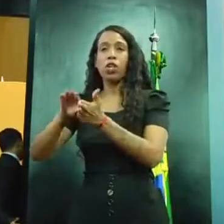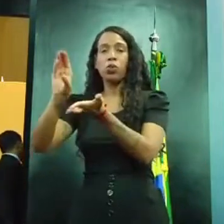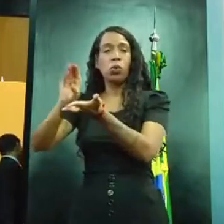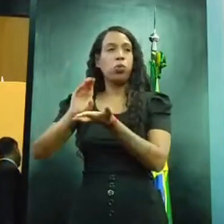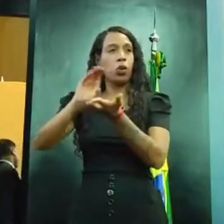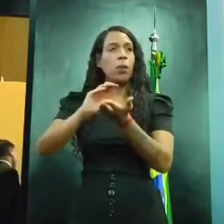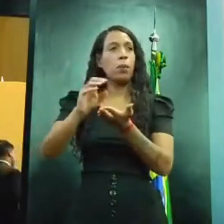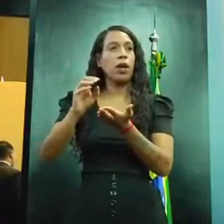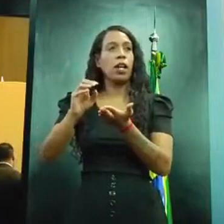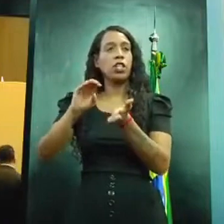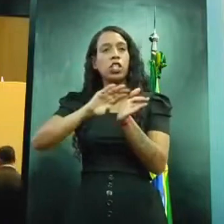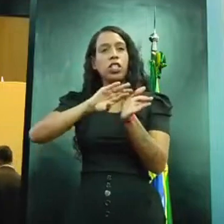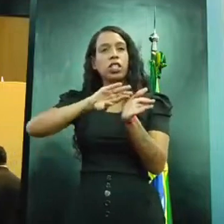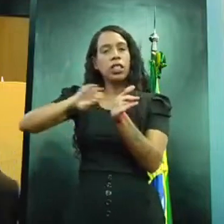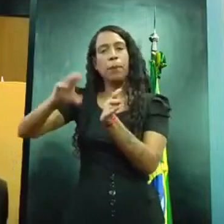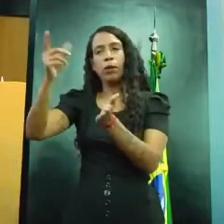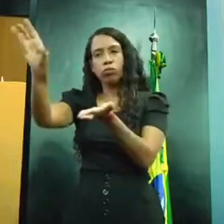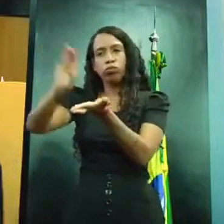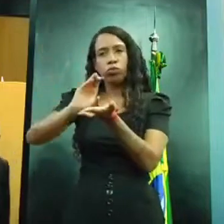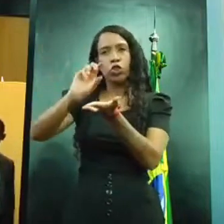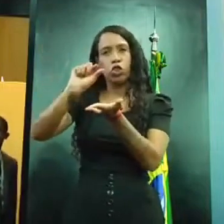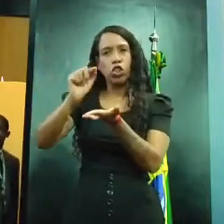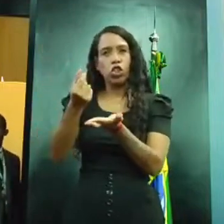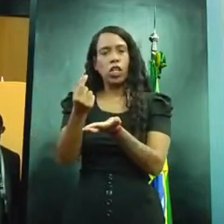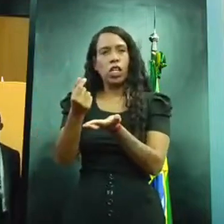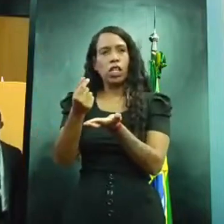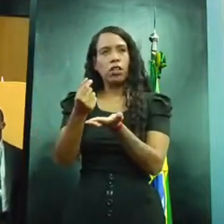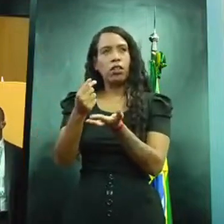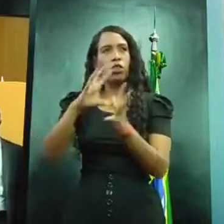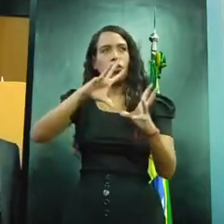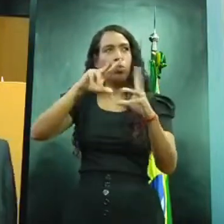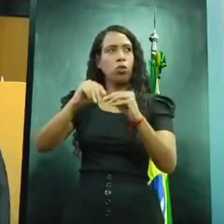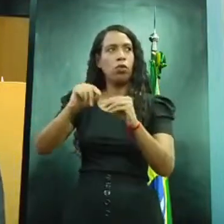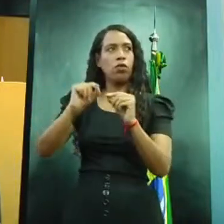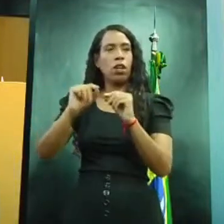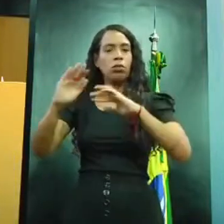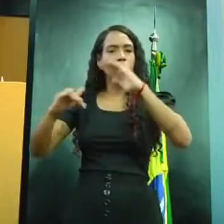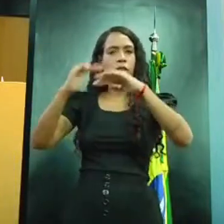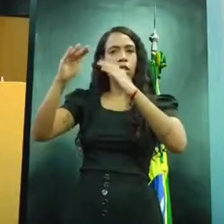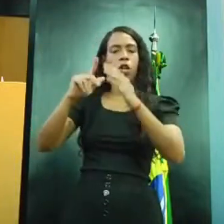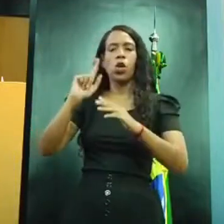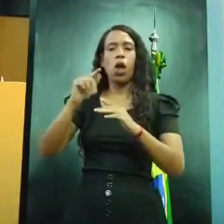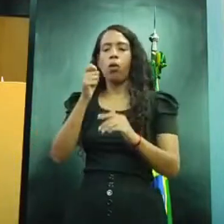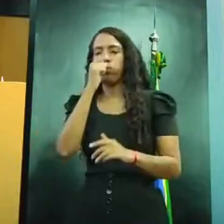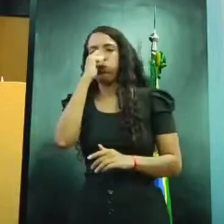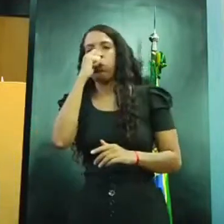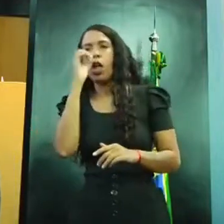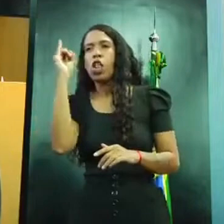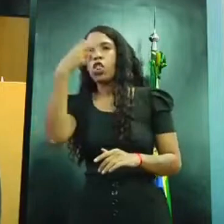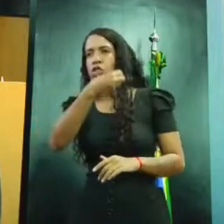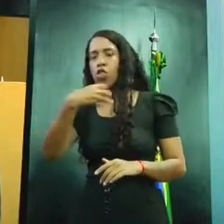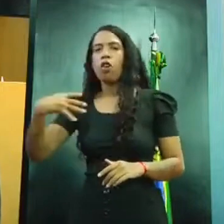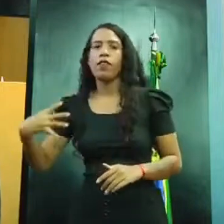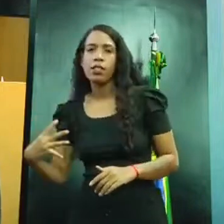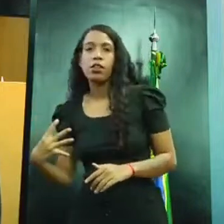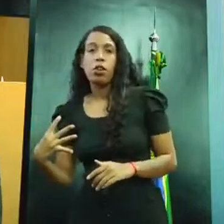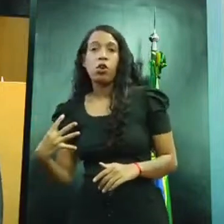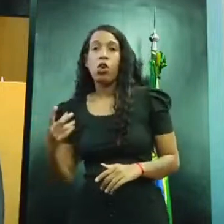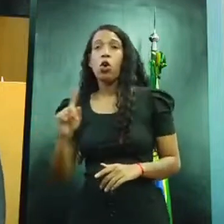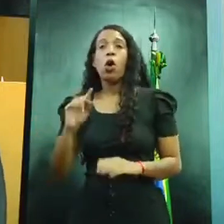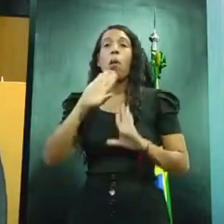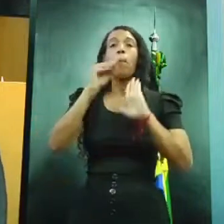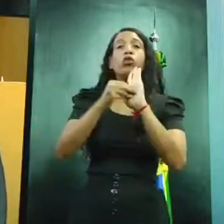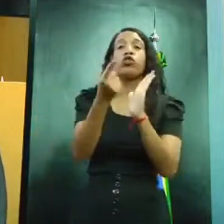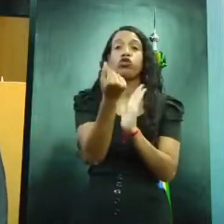subsídios para a inovação, como o mundo inteiro faz além. O mundo não está botando inovação, não está